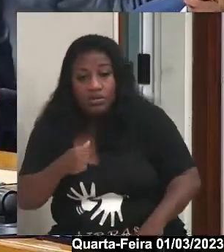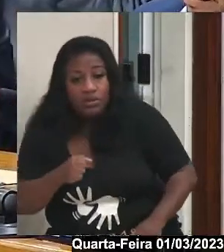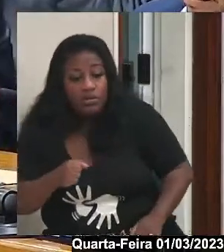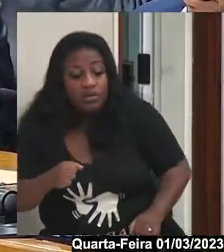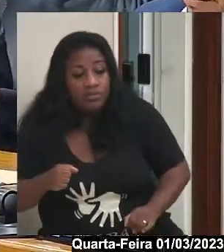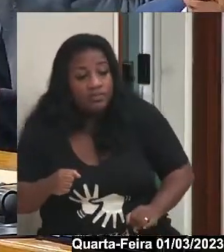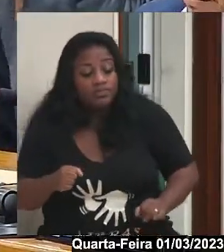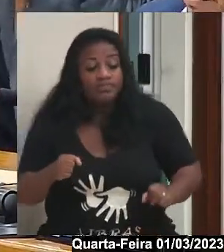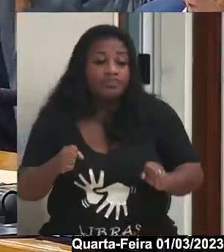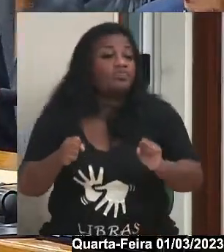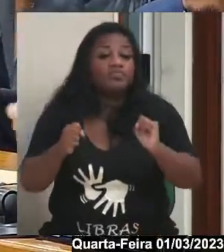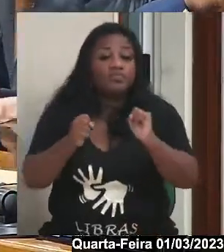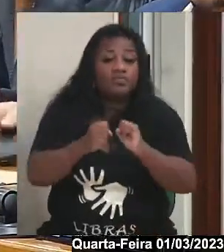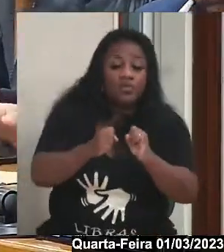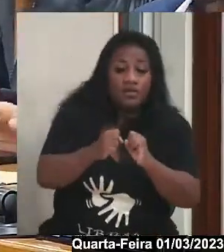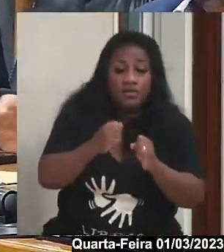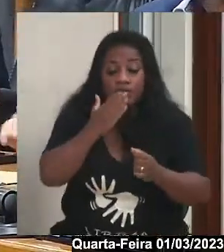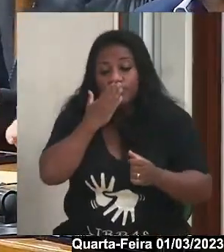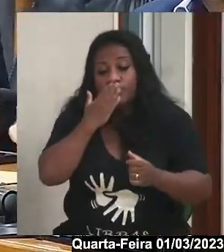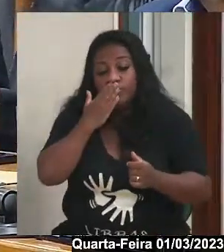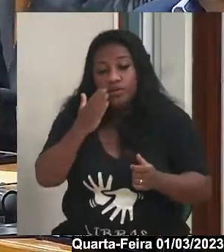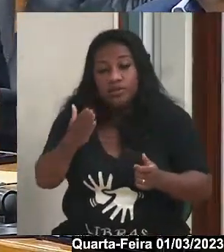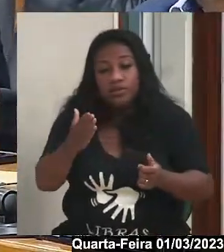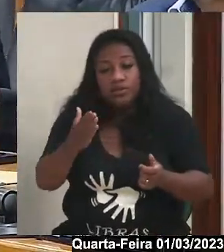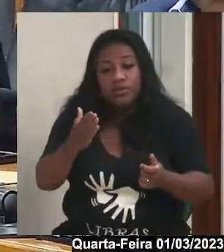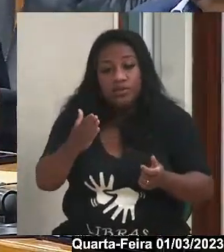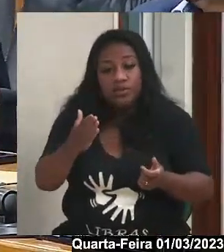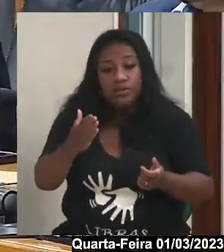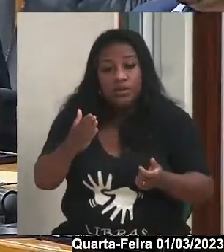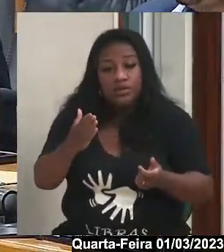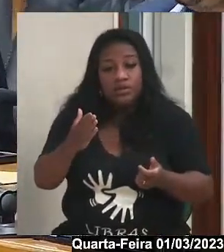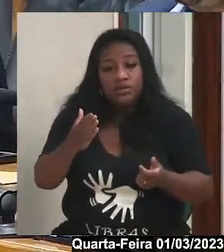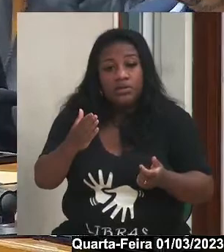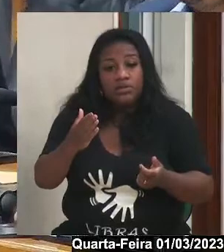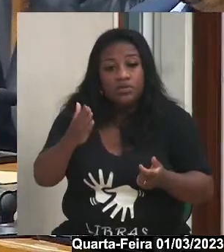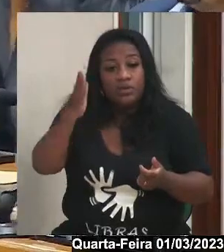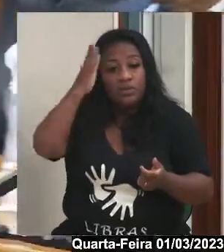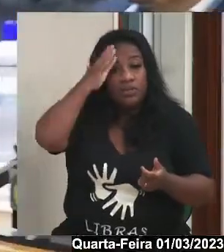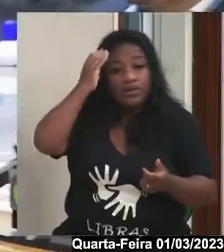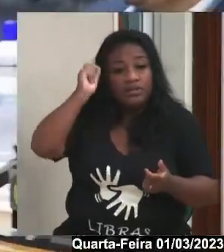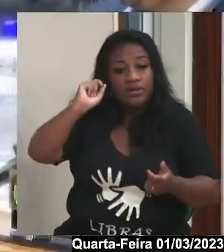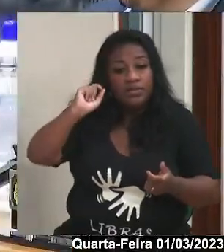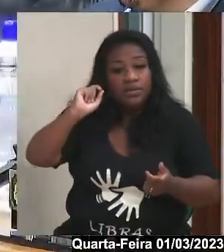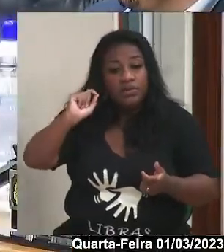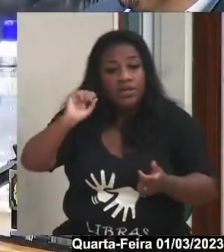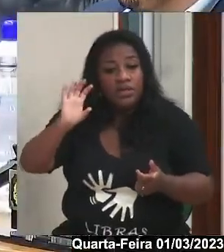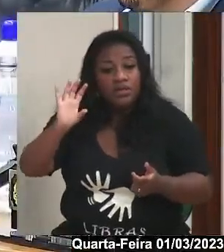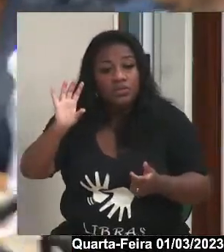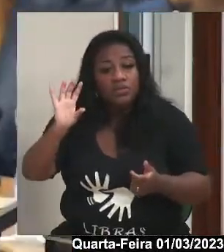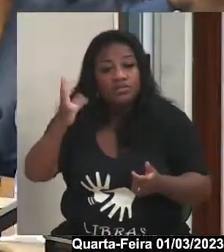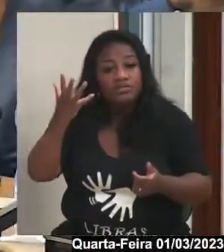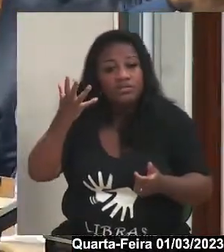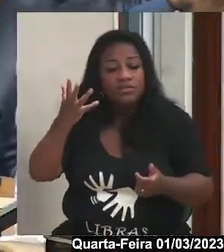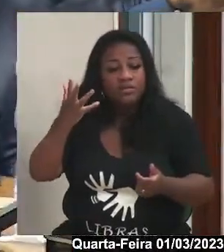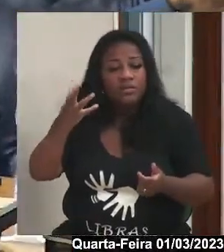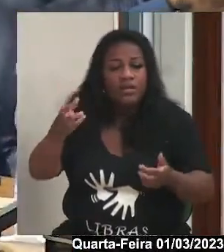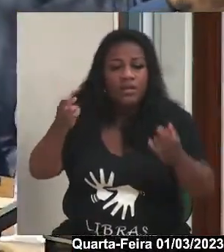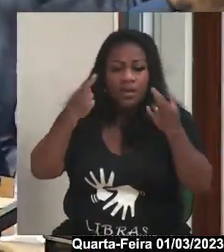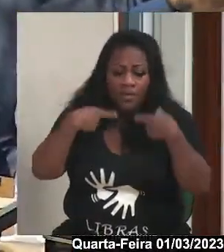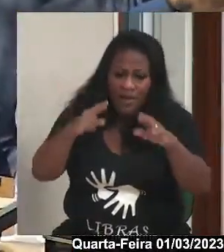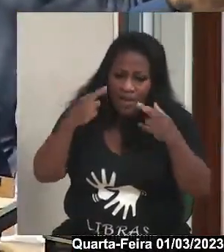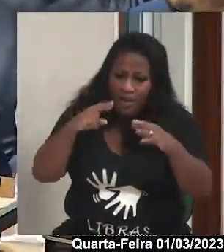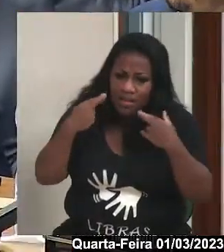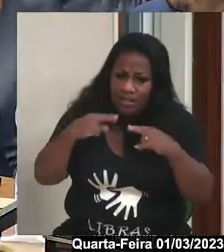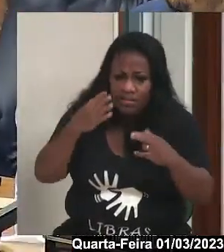casa esse pedido, né, para a gente poder enviar à empresa para poder saber o que aconteceu, porque é uma